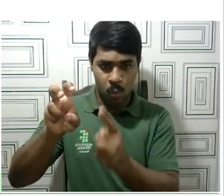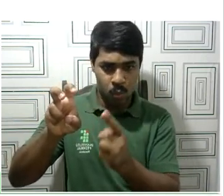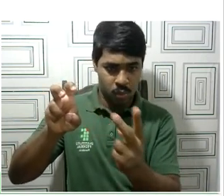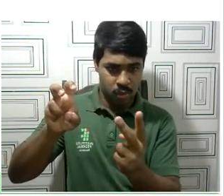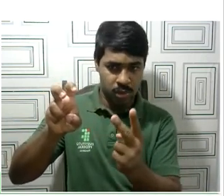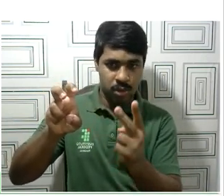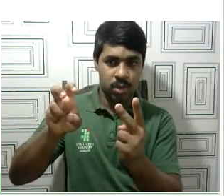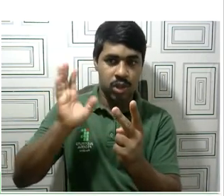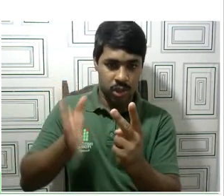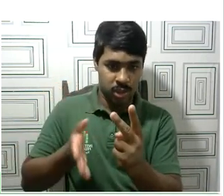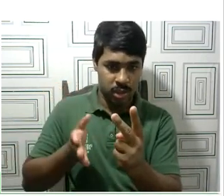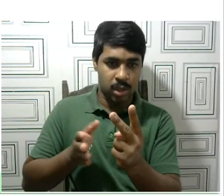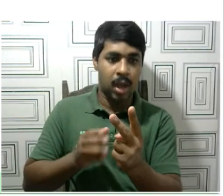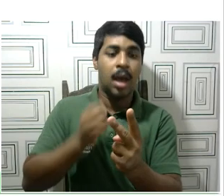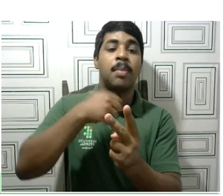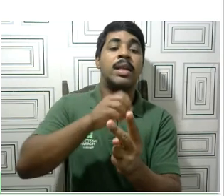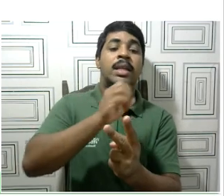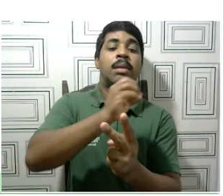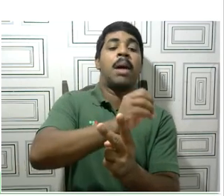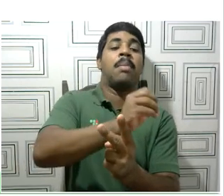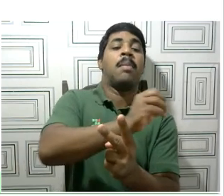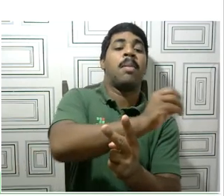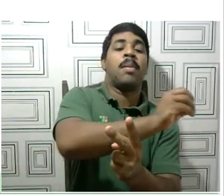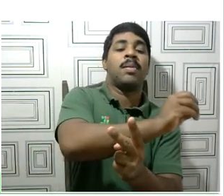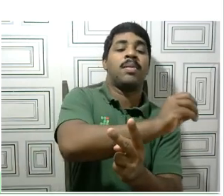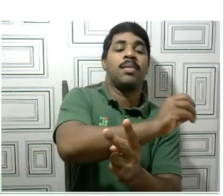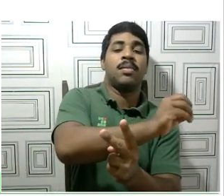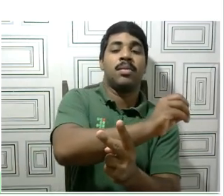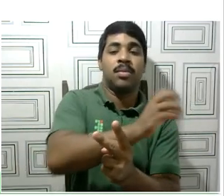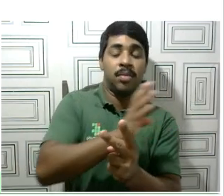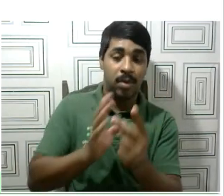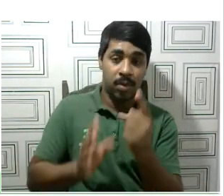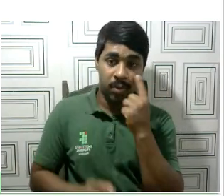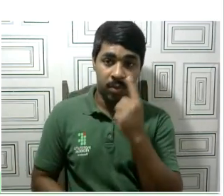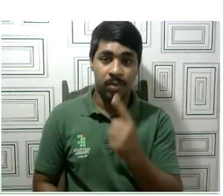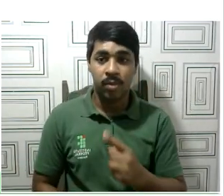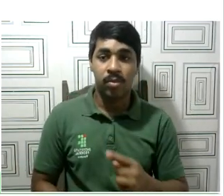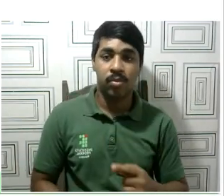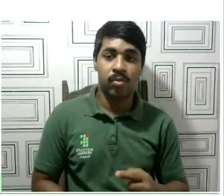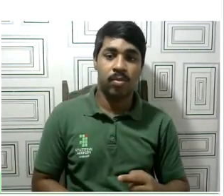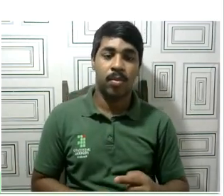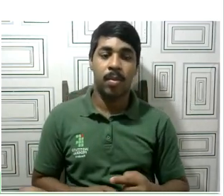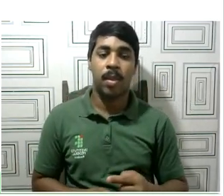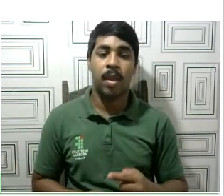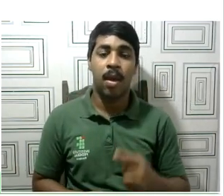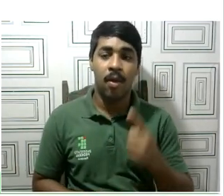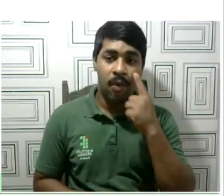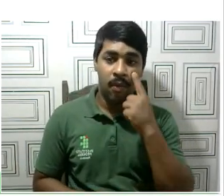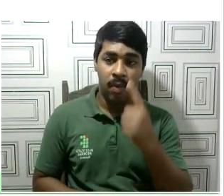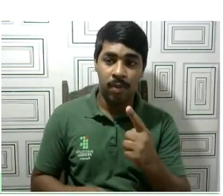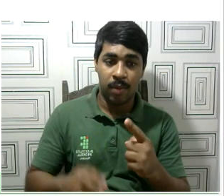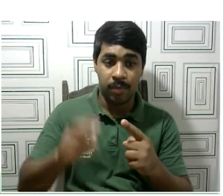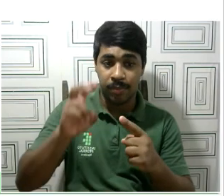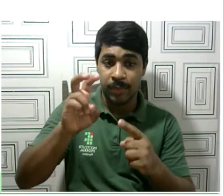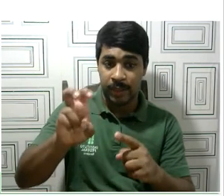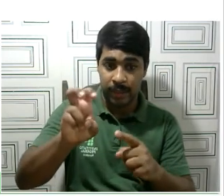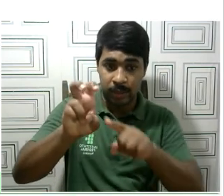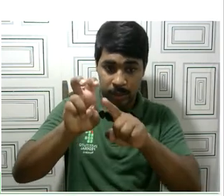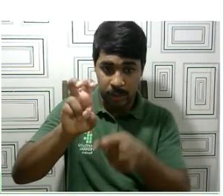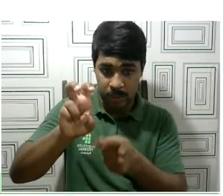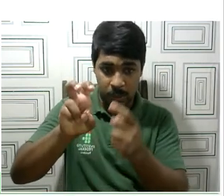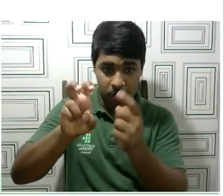e fica 6, tá? Então vai ficar 5, 2, 3, eram 8, você desconta esses 2 aqui, tá? Porque eles